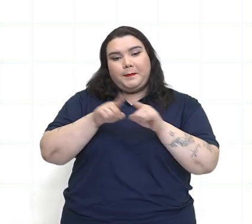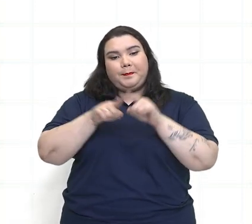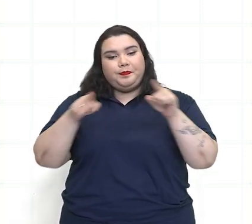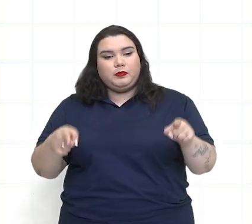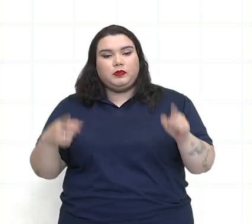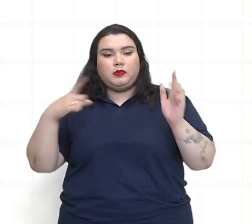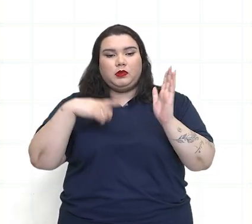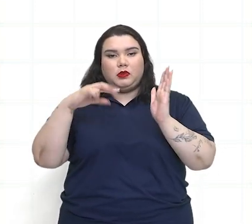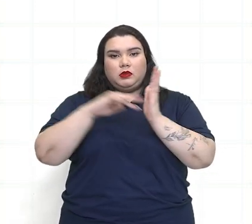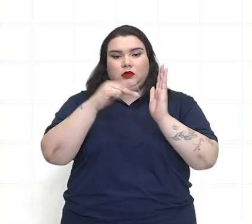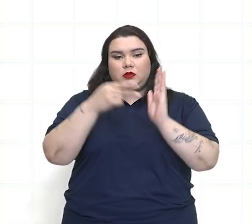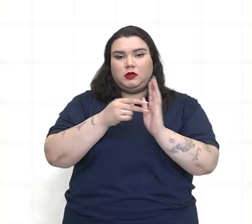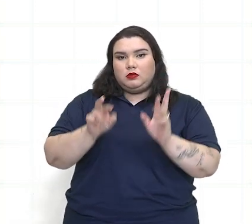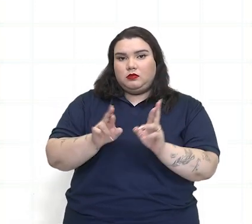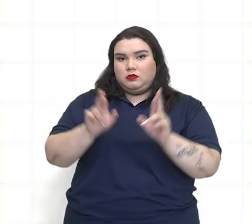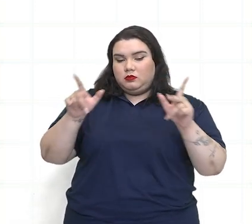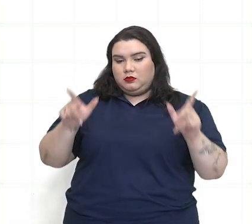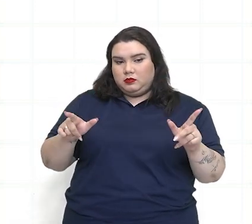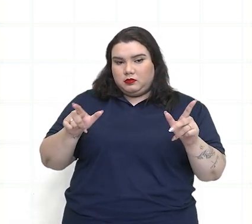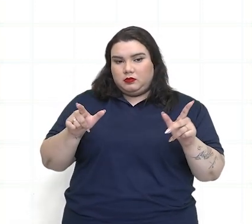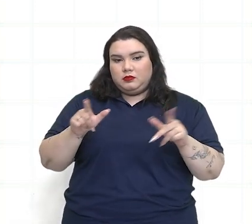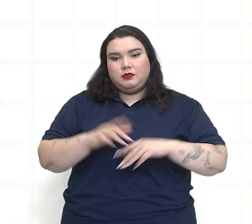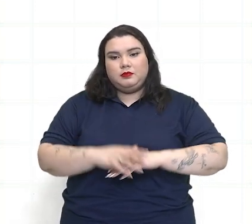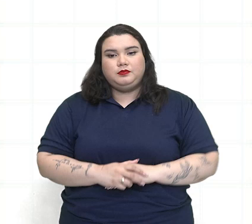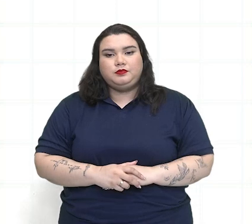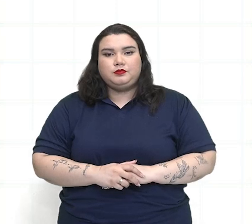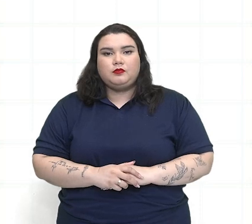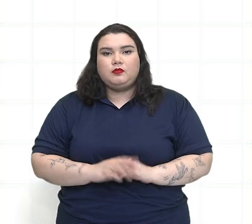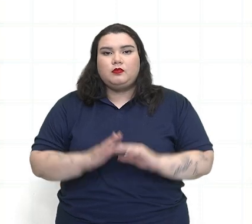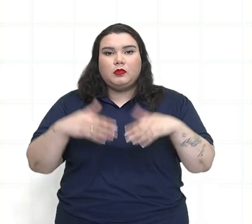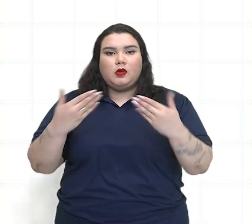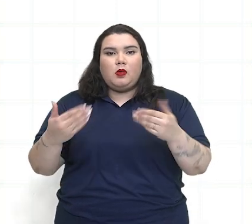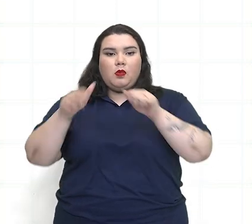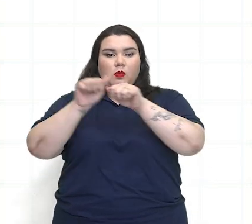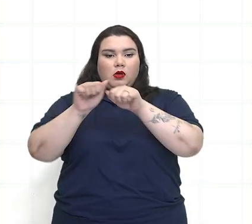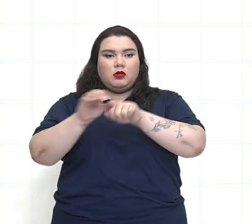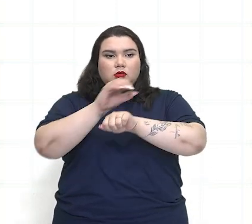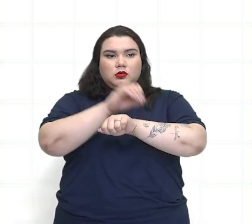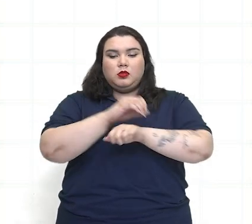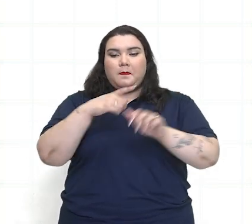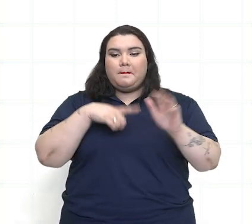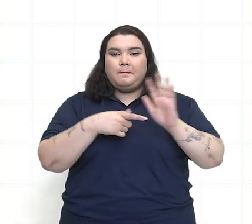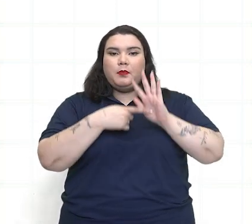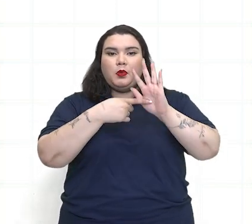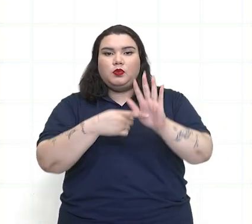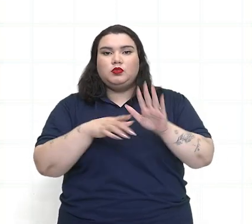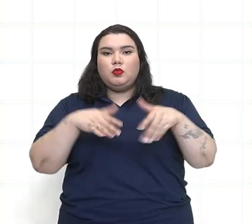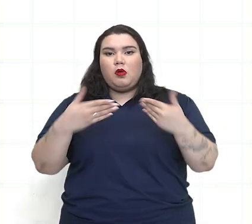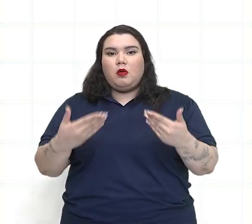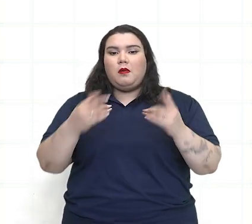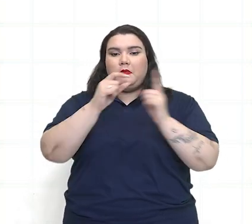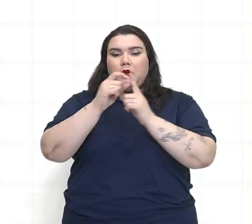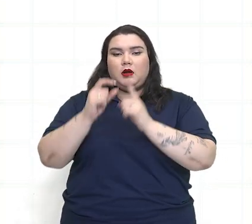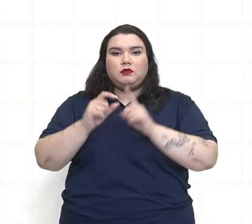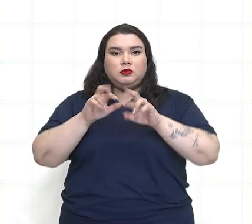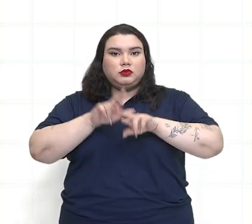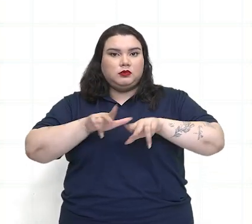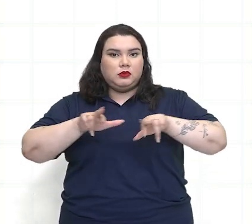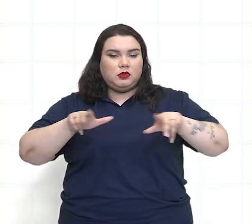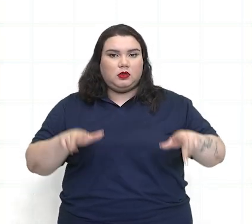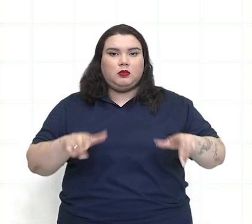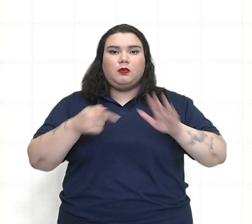têm significado diferente. Então, o artigo distingue, ele diferencia essas palavras e